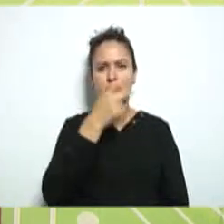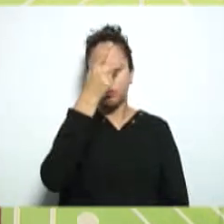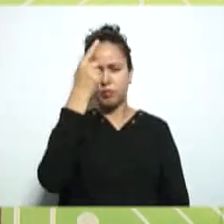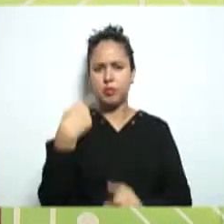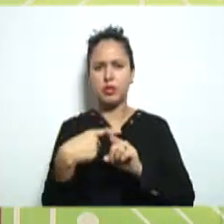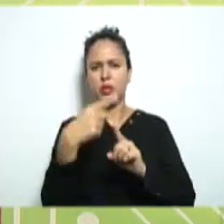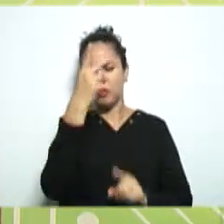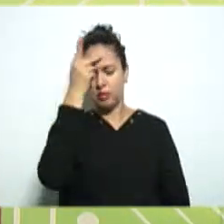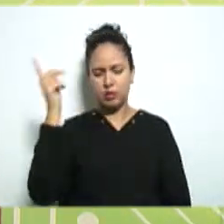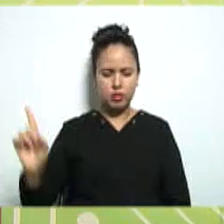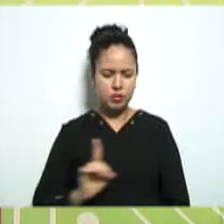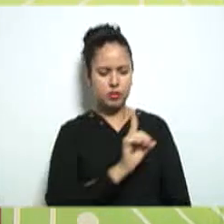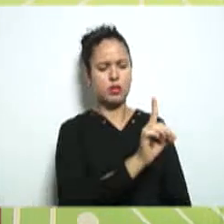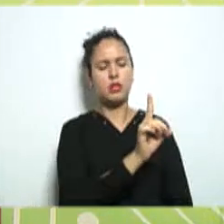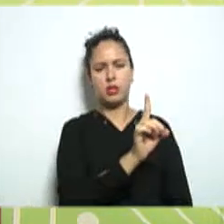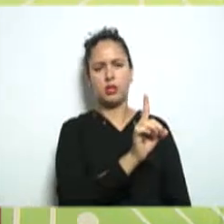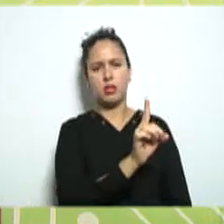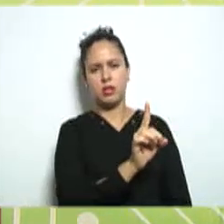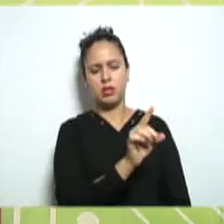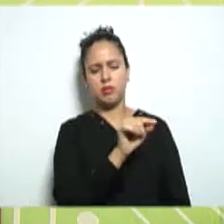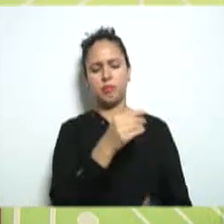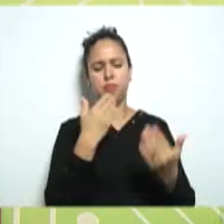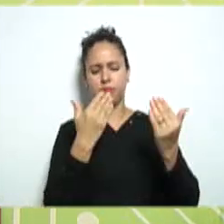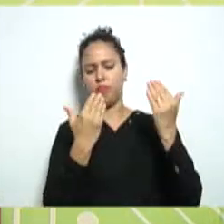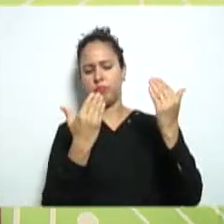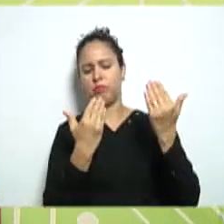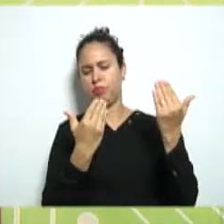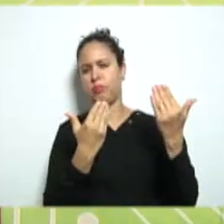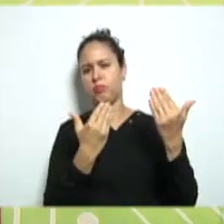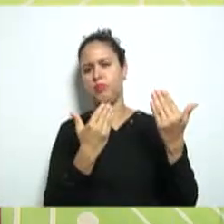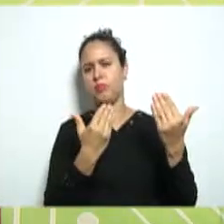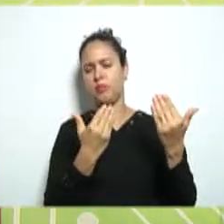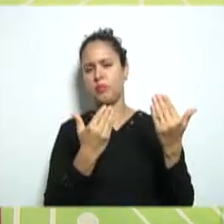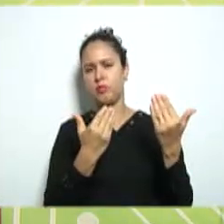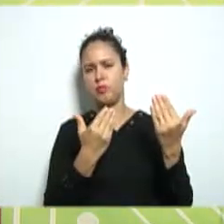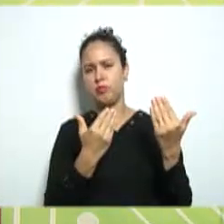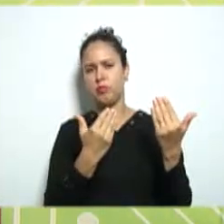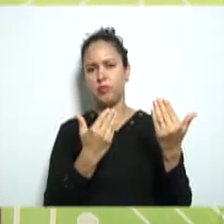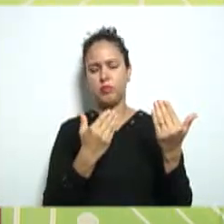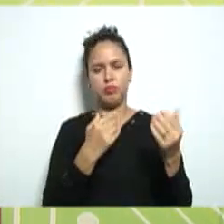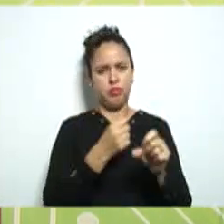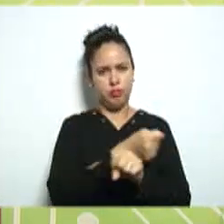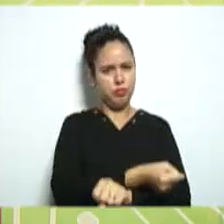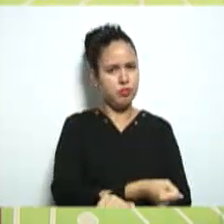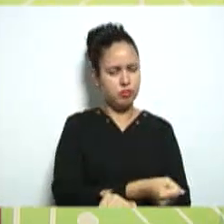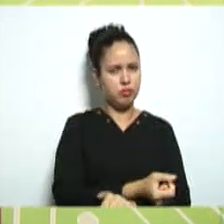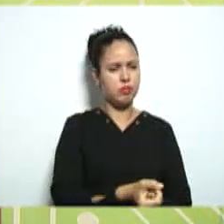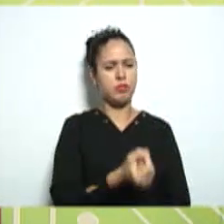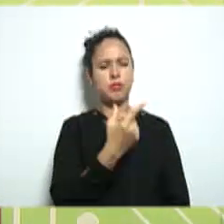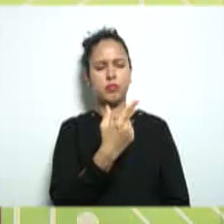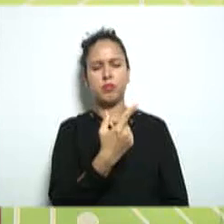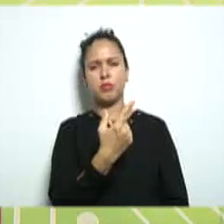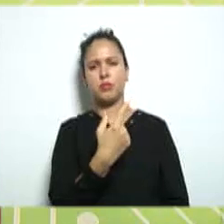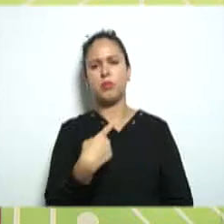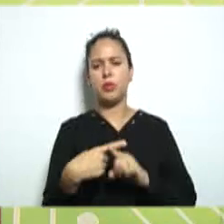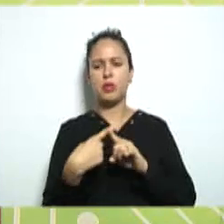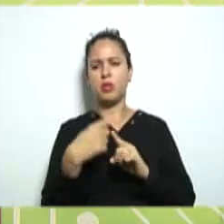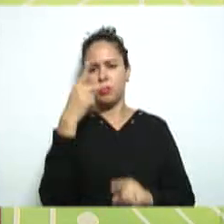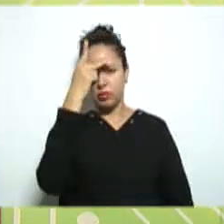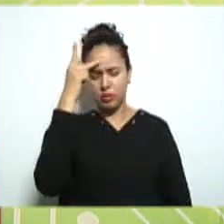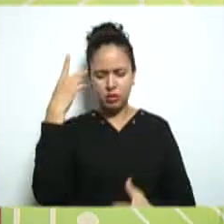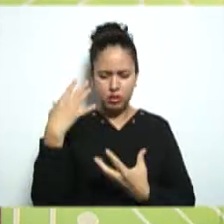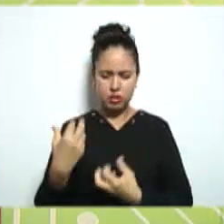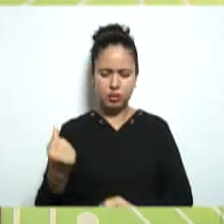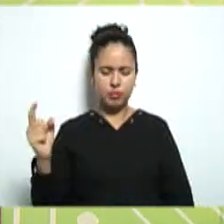nesse tipo de trabalho? Ela não desconfiou, não, que era uma proposta muito estranha? O que ela foi fazer nesse trabalho